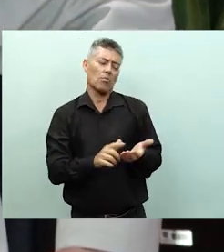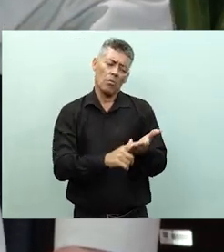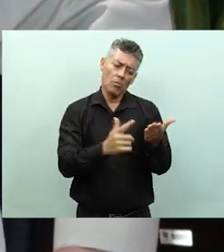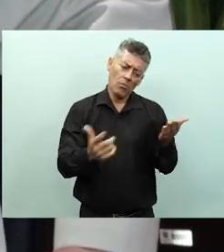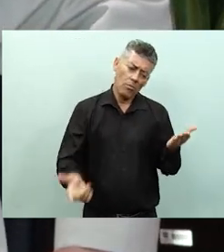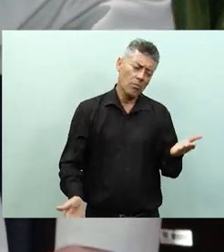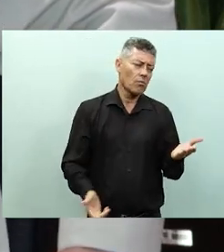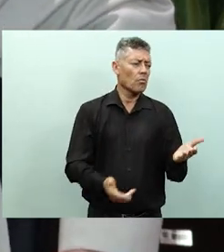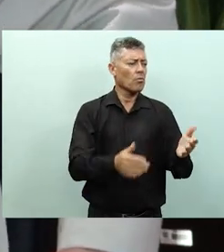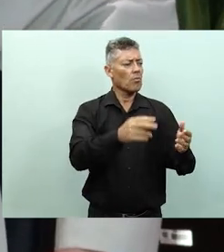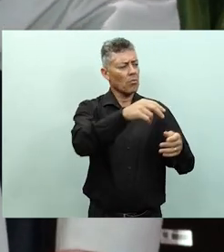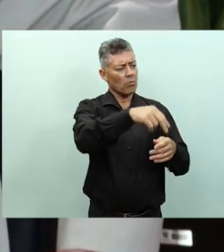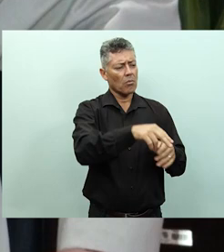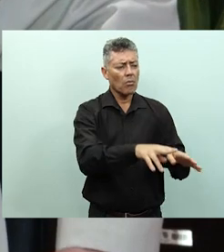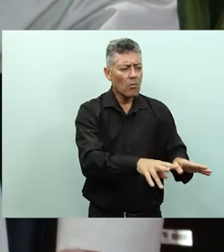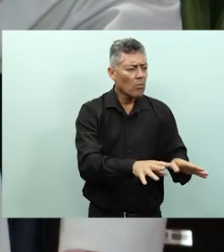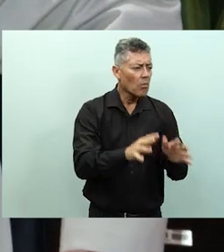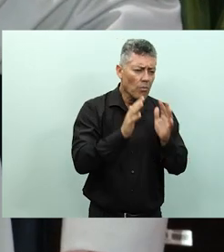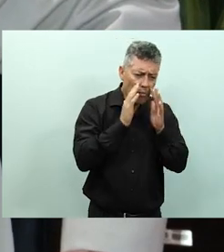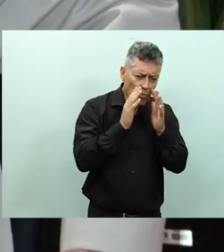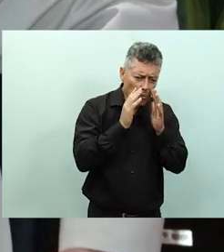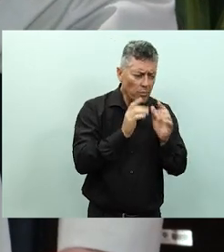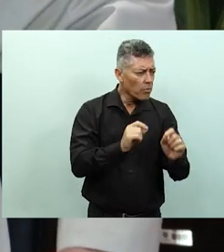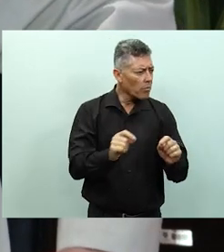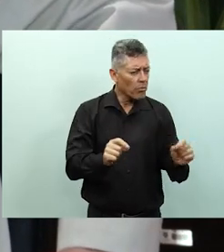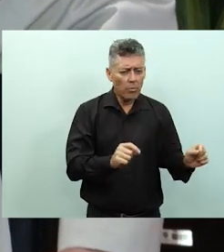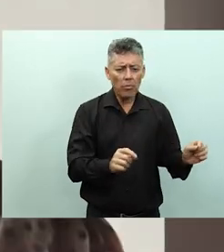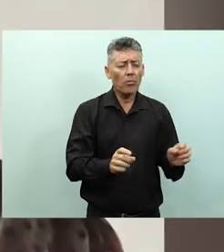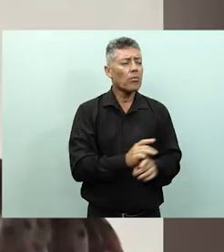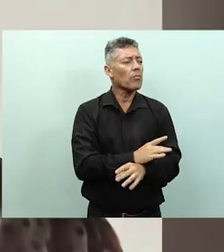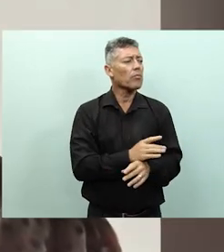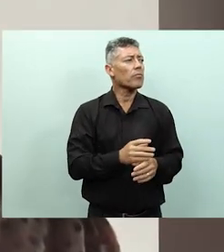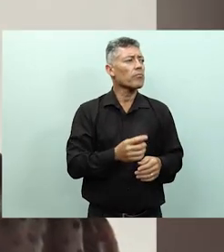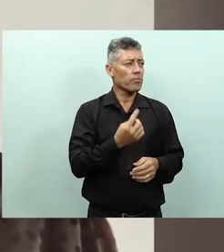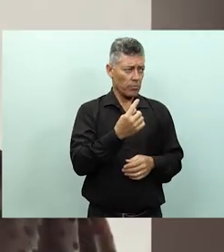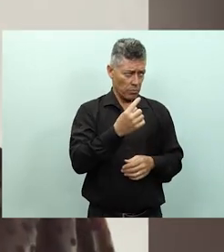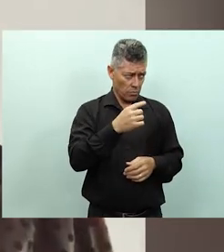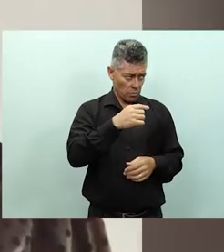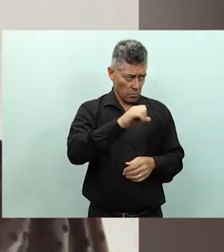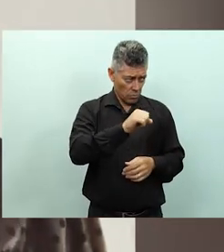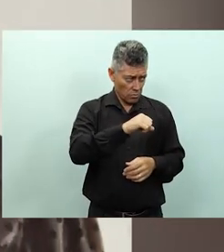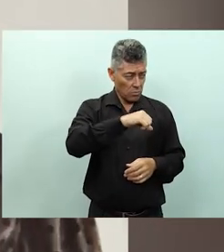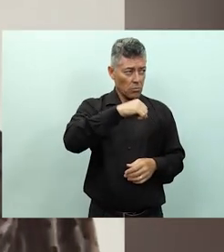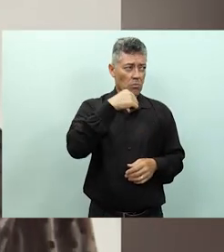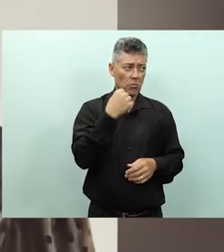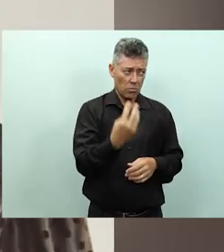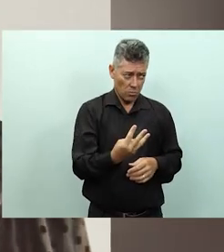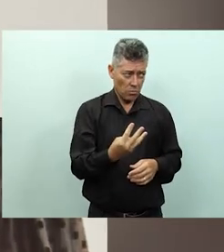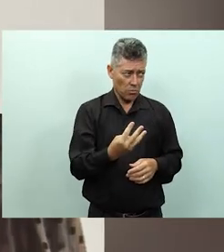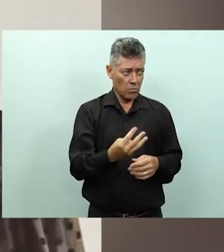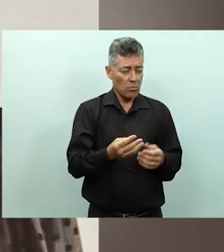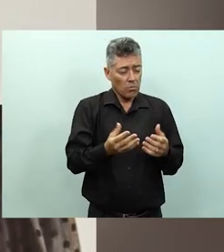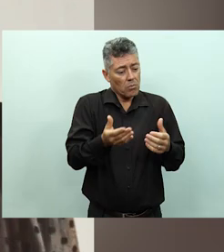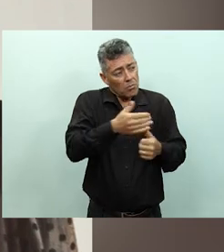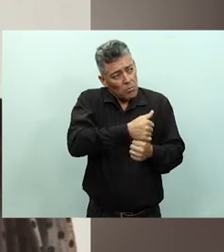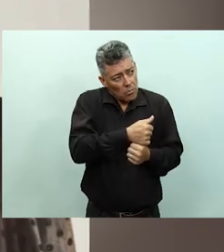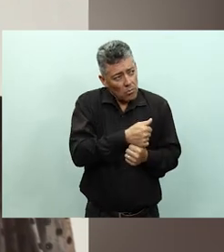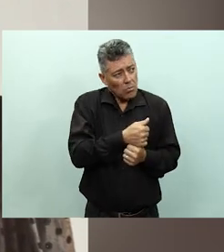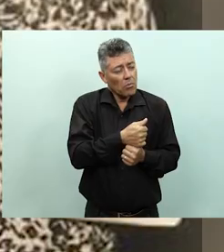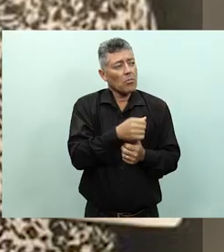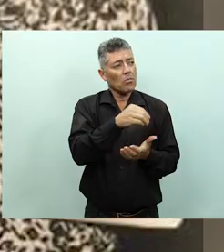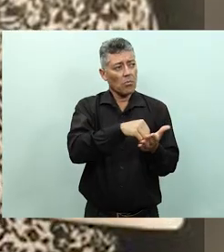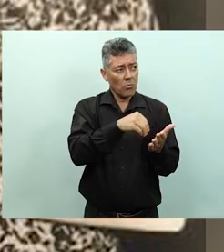locais para atender, para determinar as soluções. Em 1983, assumiu a Secretaria